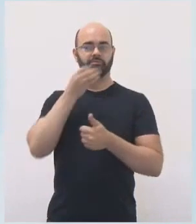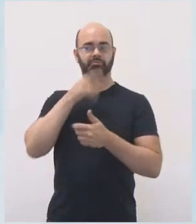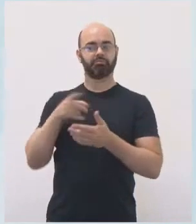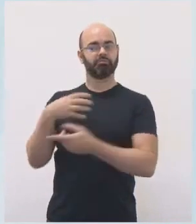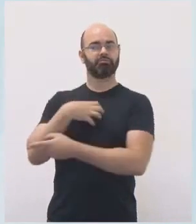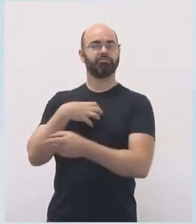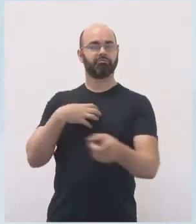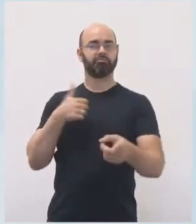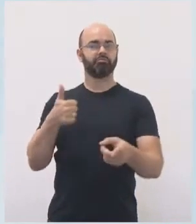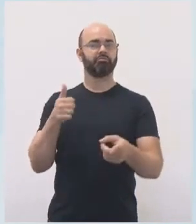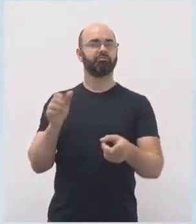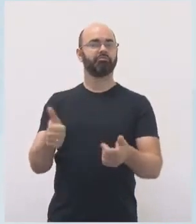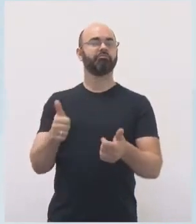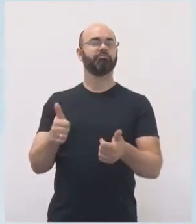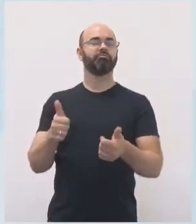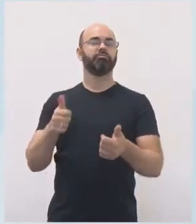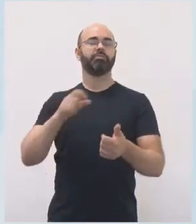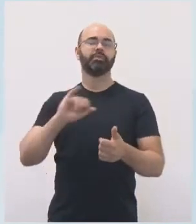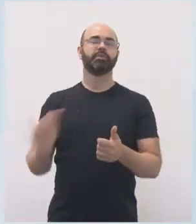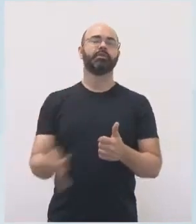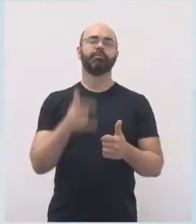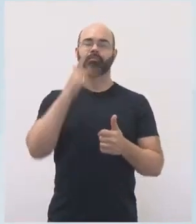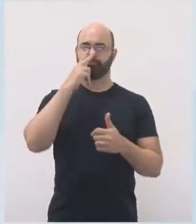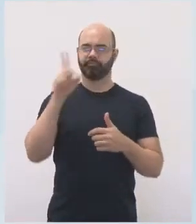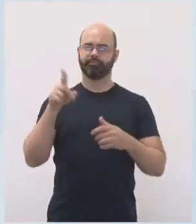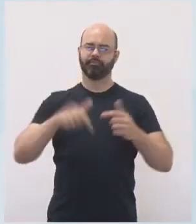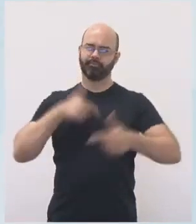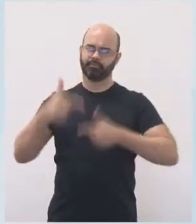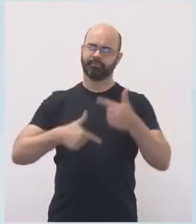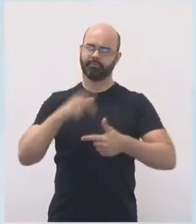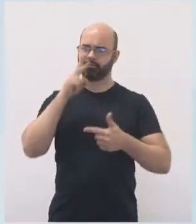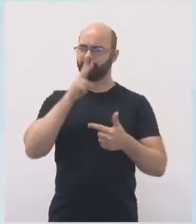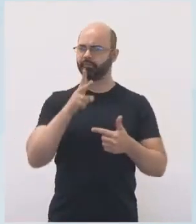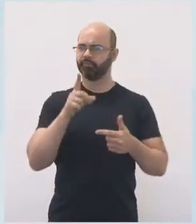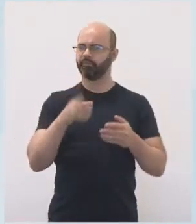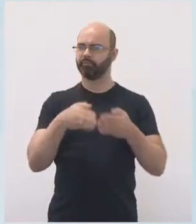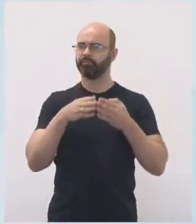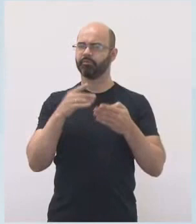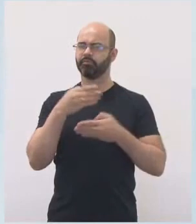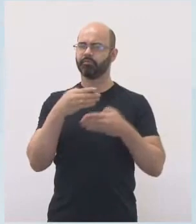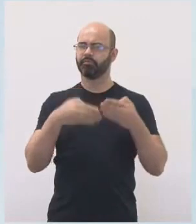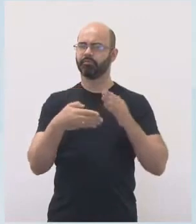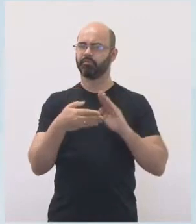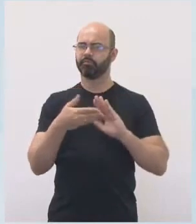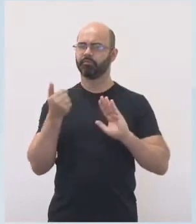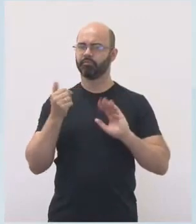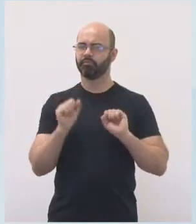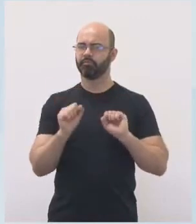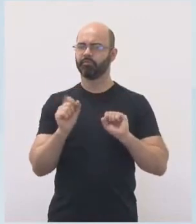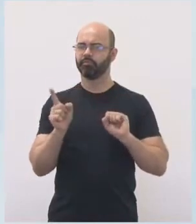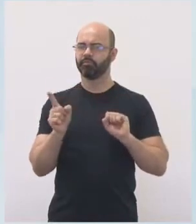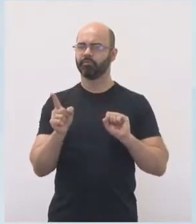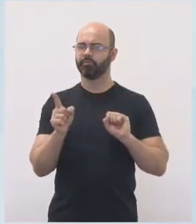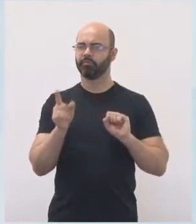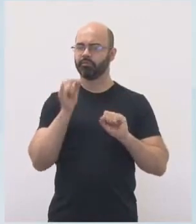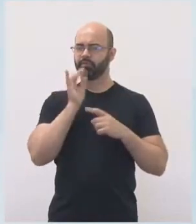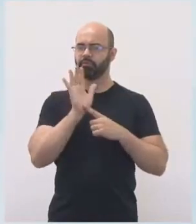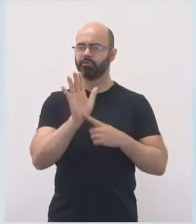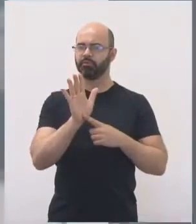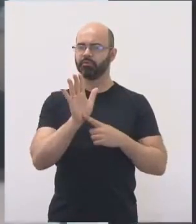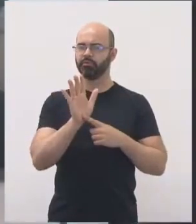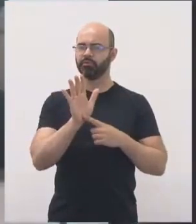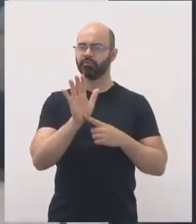assim, vai ser uma ação bem robusta, pode tirar o PPT por hora, vai ser uma ação bem